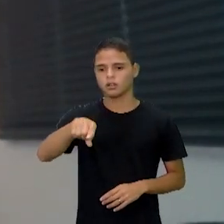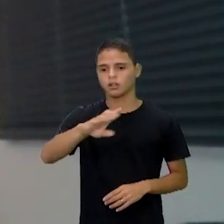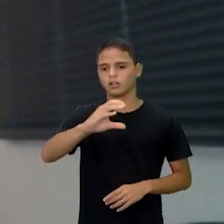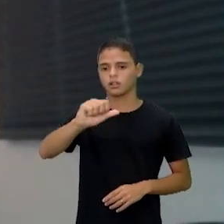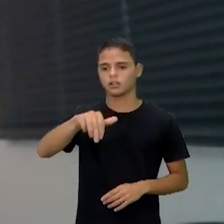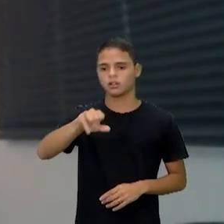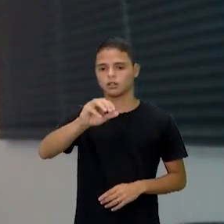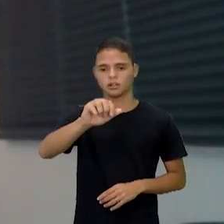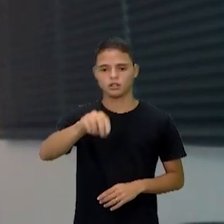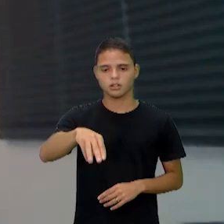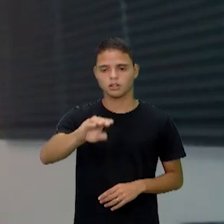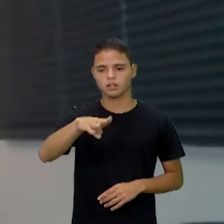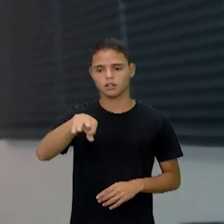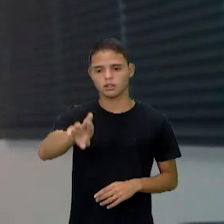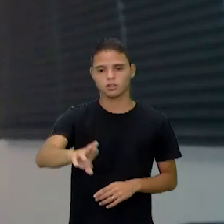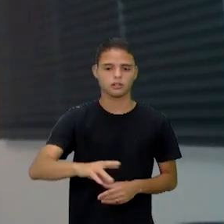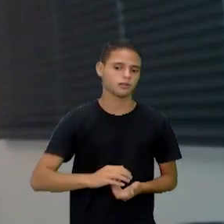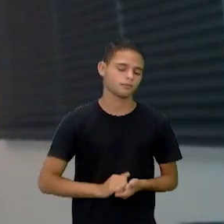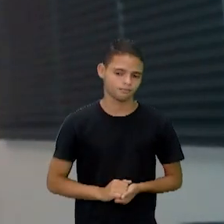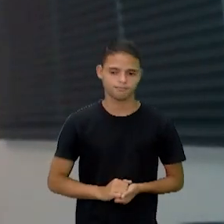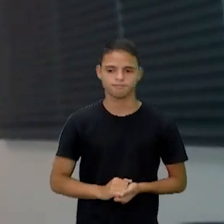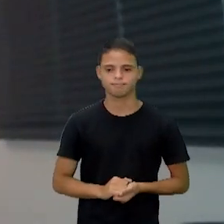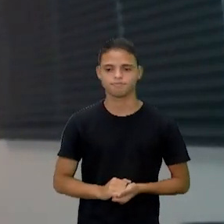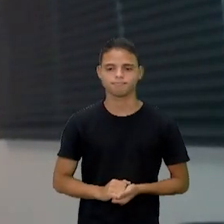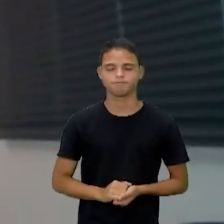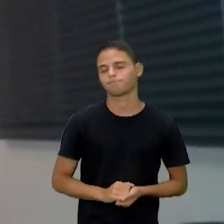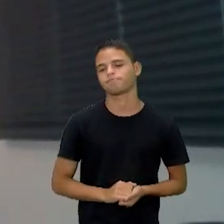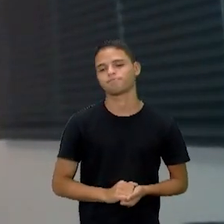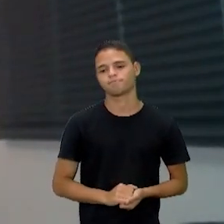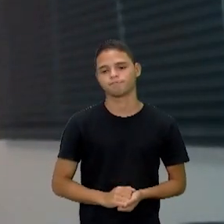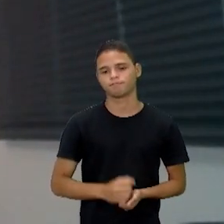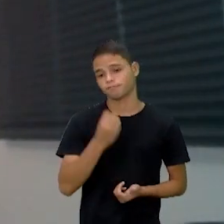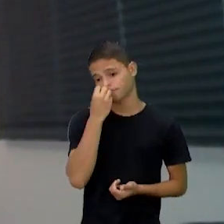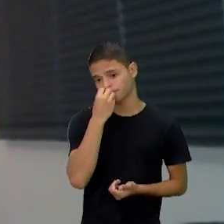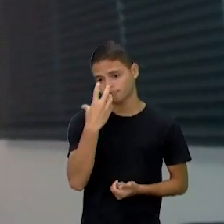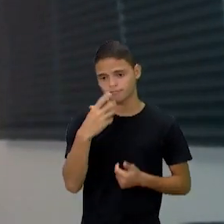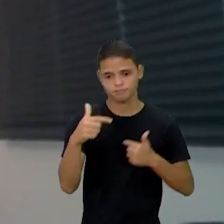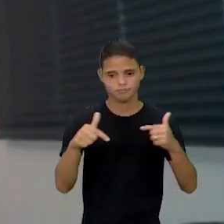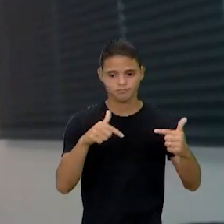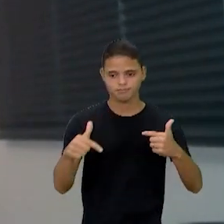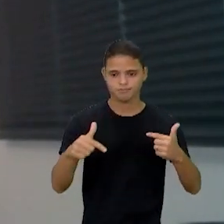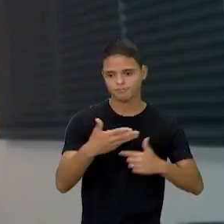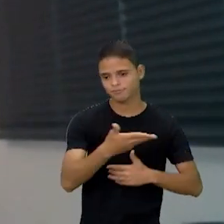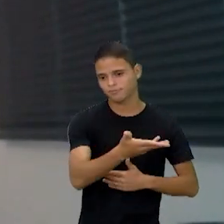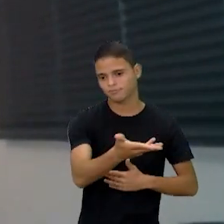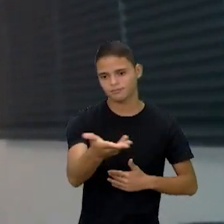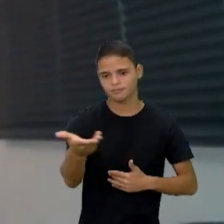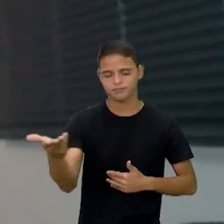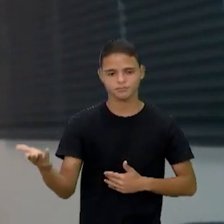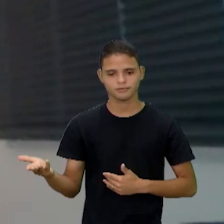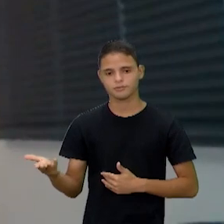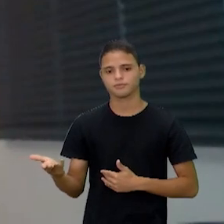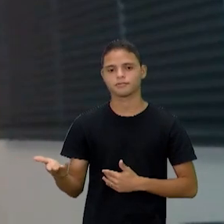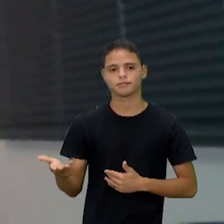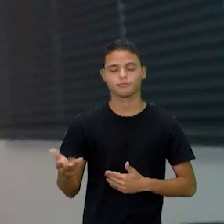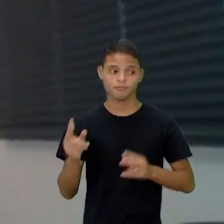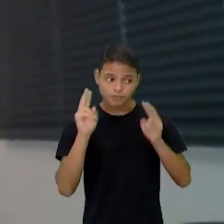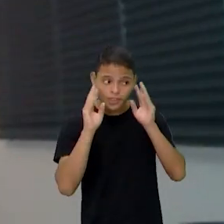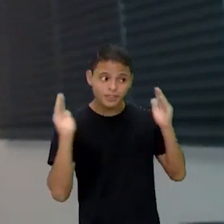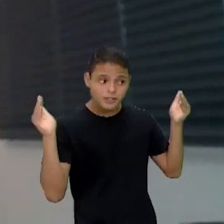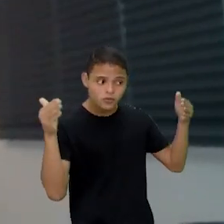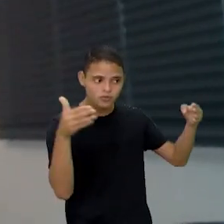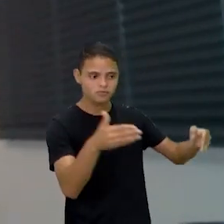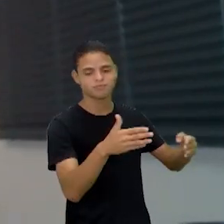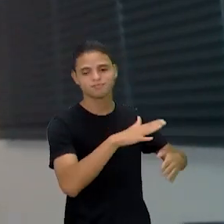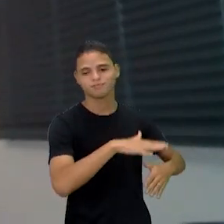www.denisearantesbreiro.com.br. Espero que a gente se encontre numa próxima oportunidade e desejo um bom trabalho para vocês aí com relação a esse olhar para os